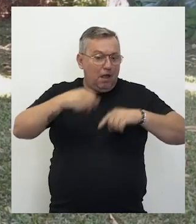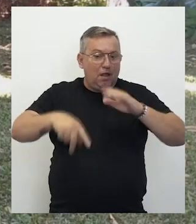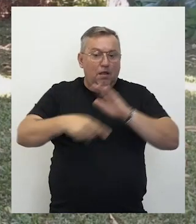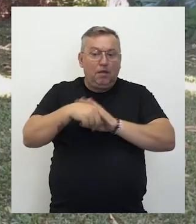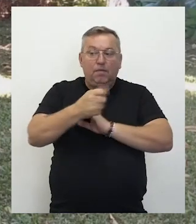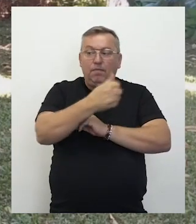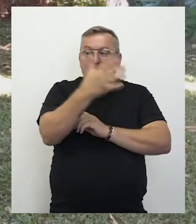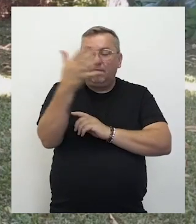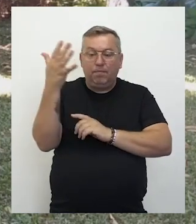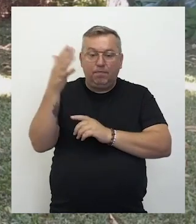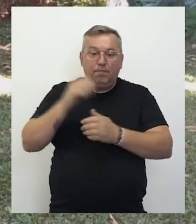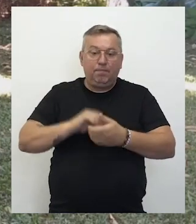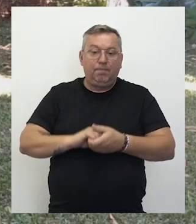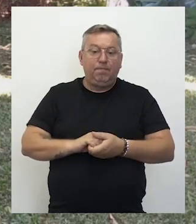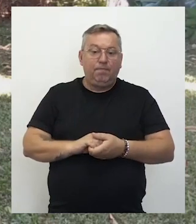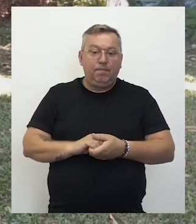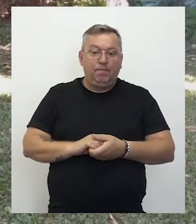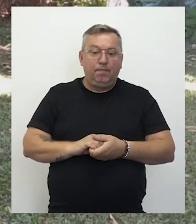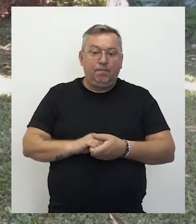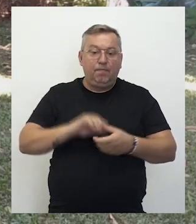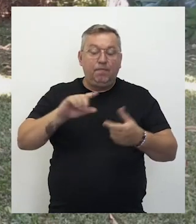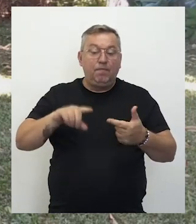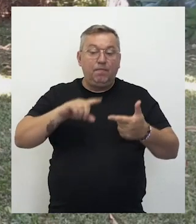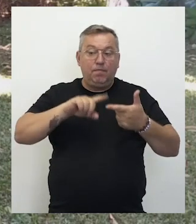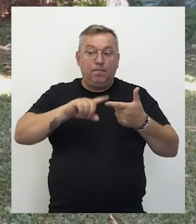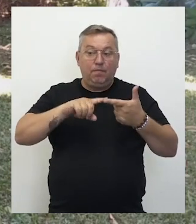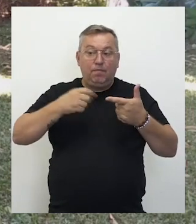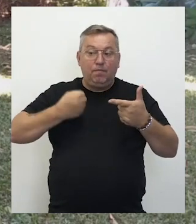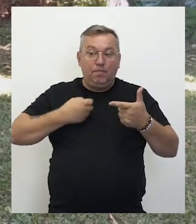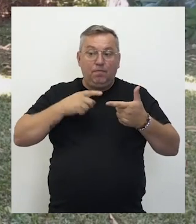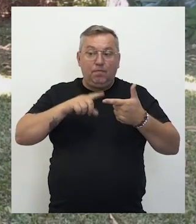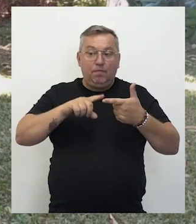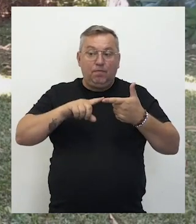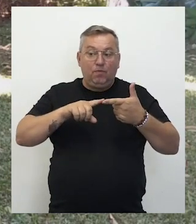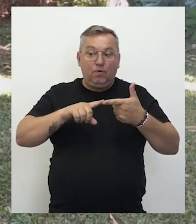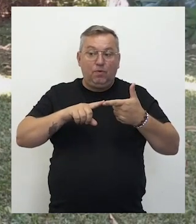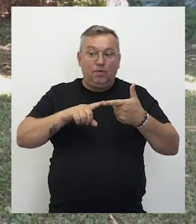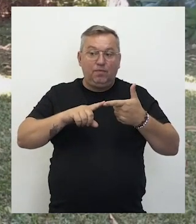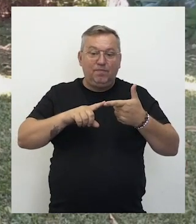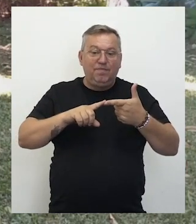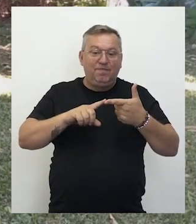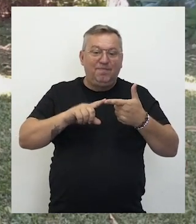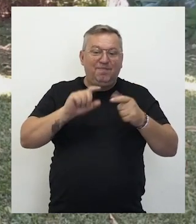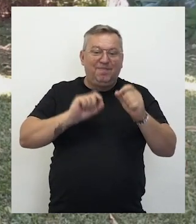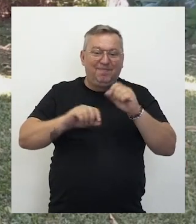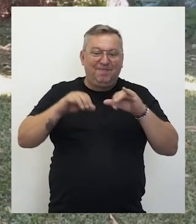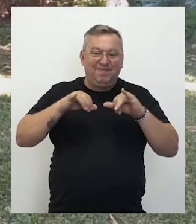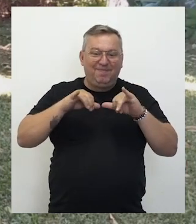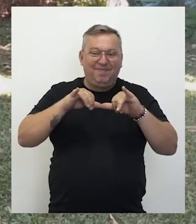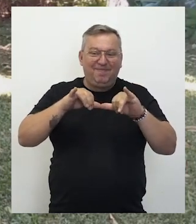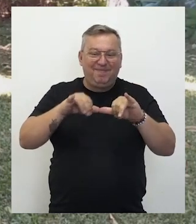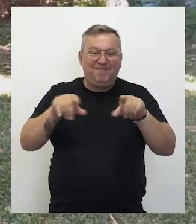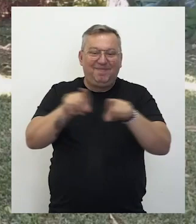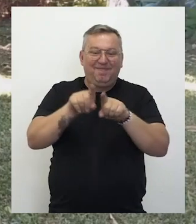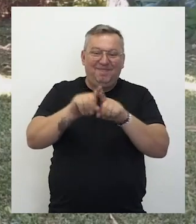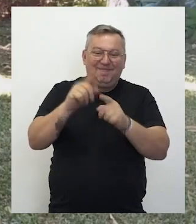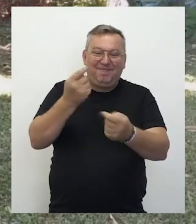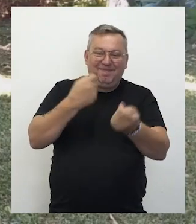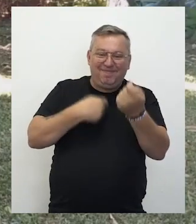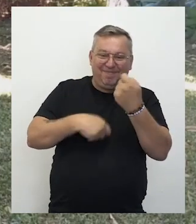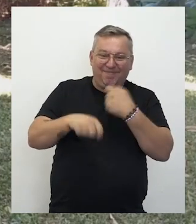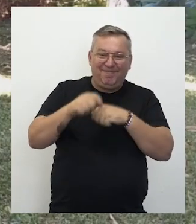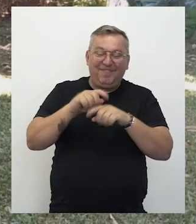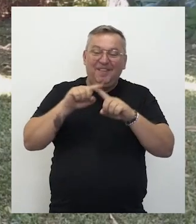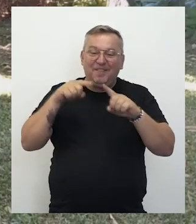natureza. Já o número 2 representava um supermercado, que é um tipo de comércio, portanto,